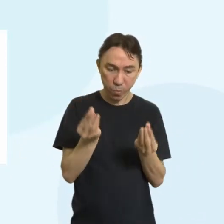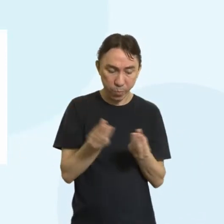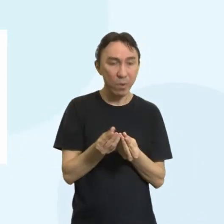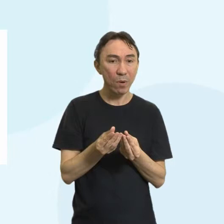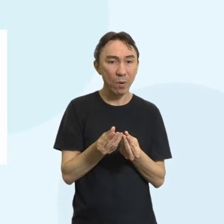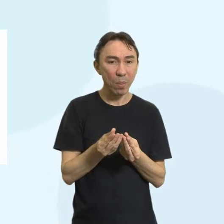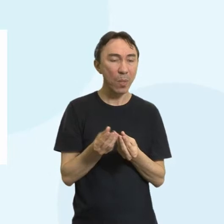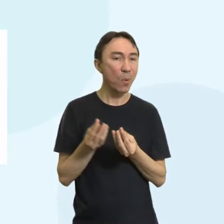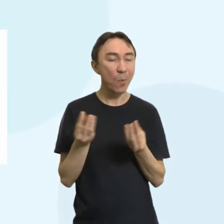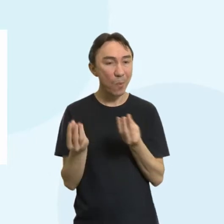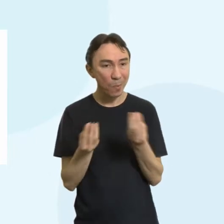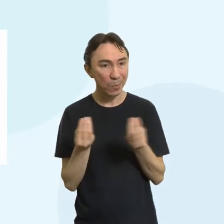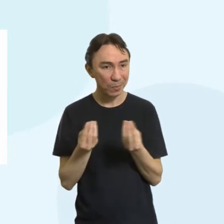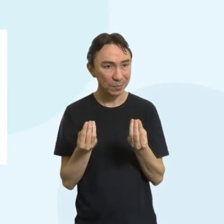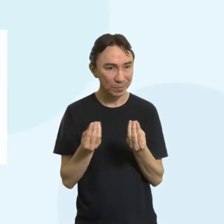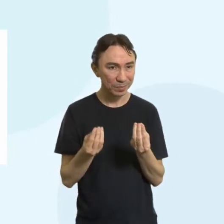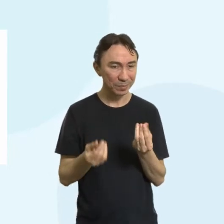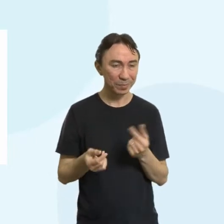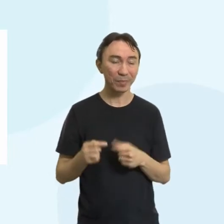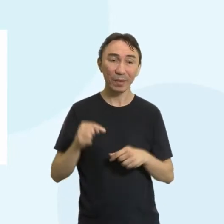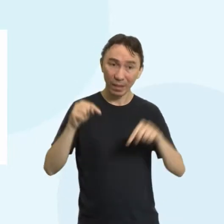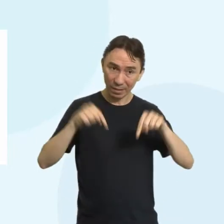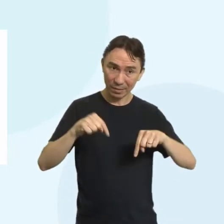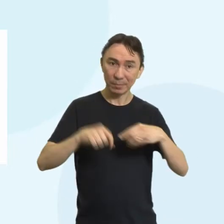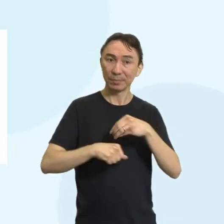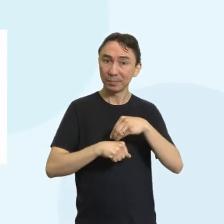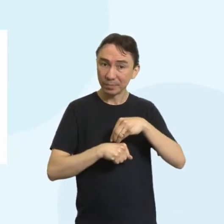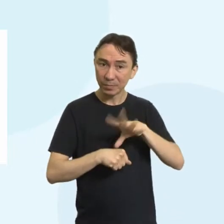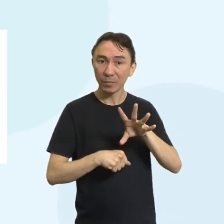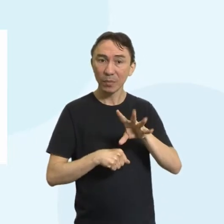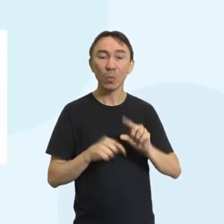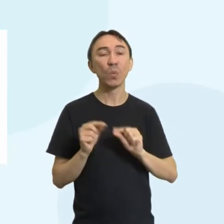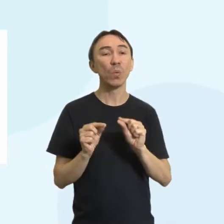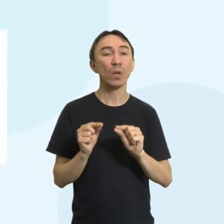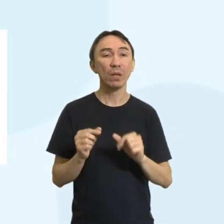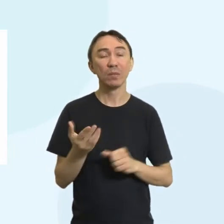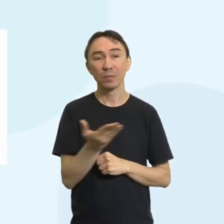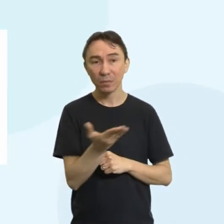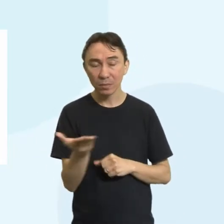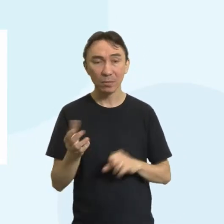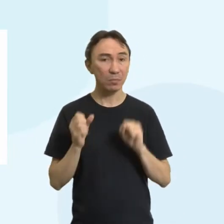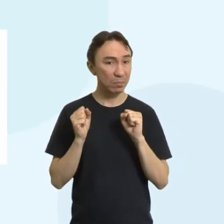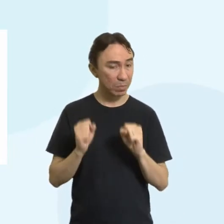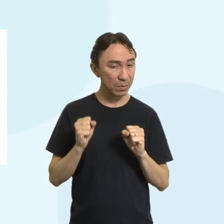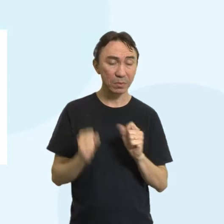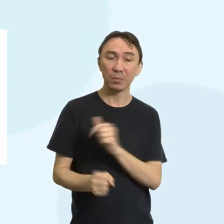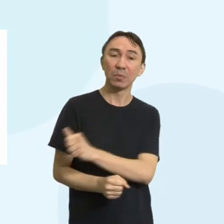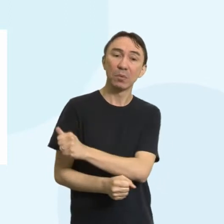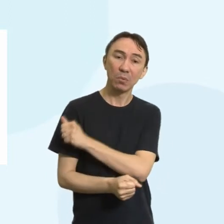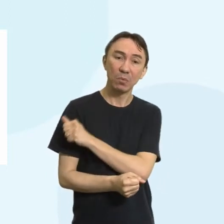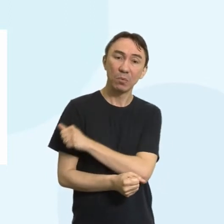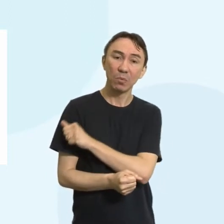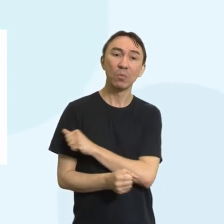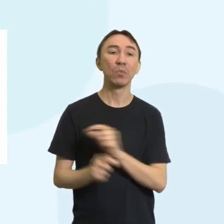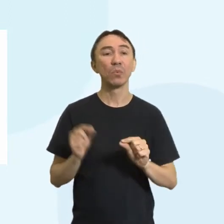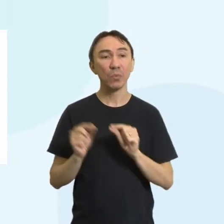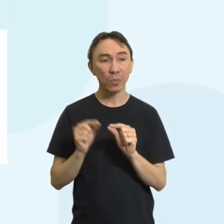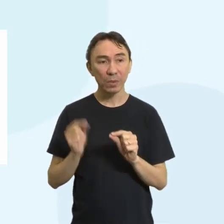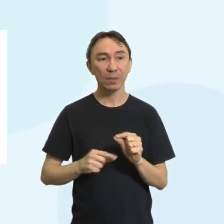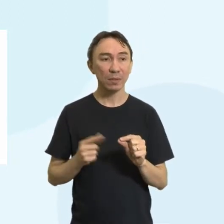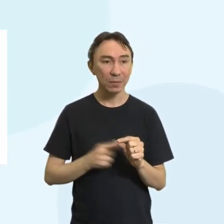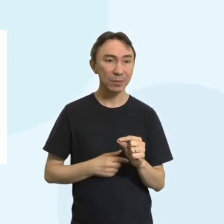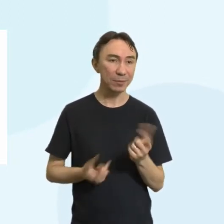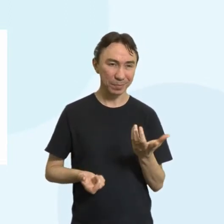a sugestão aqui do nosso grupo da EFAP, né, para que vocês trabalhem com os estudantes, é a situação de aprendizagem 3,